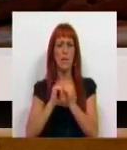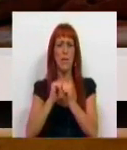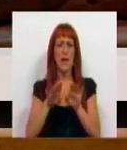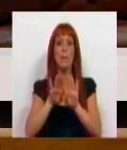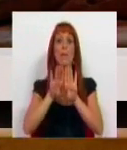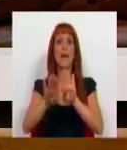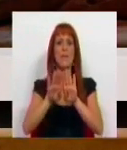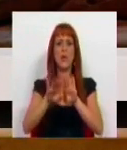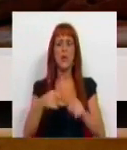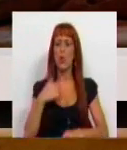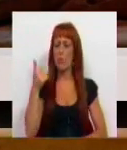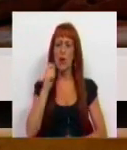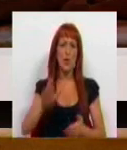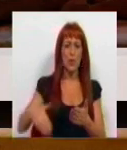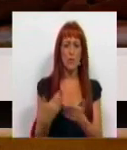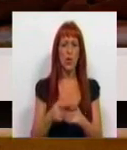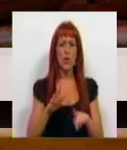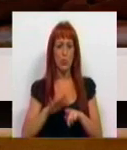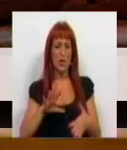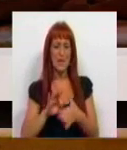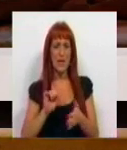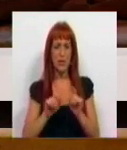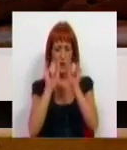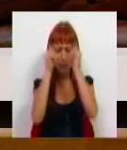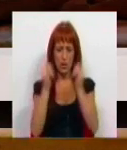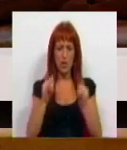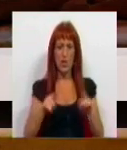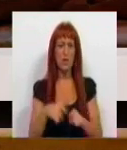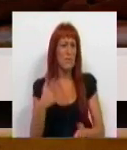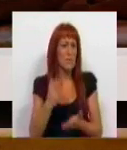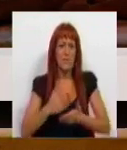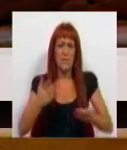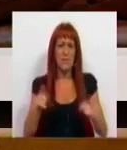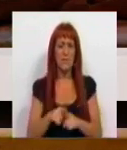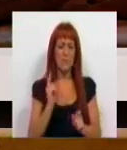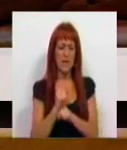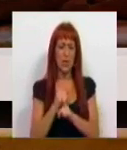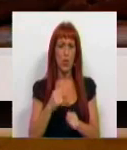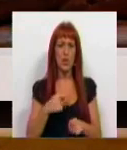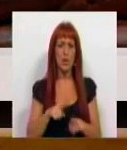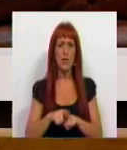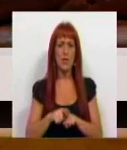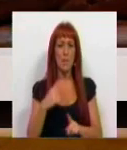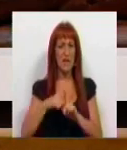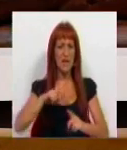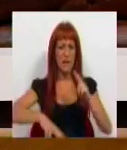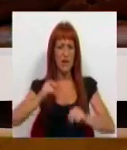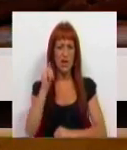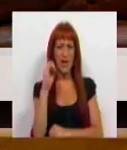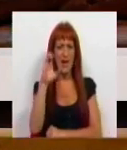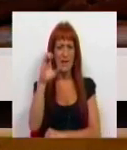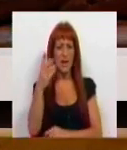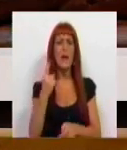do Panamá. O que o Bloco propõe quanto ao Centro Internacional de Negócios é tão simplesmente manter um benefício fiscal de